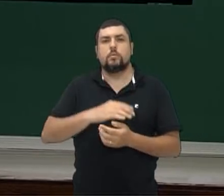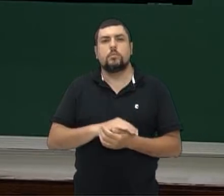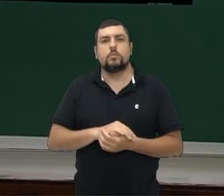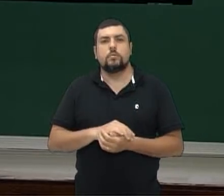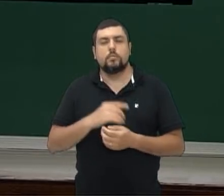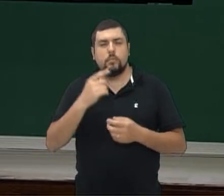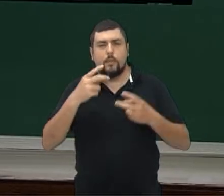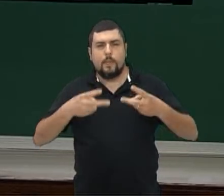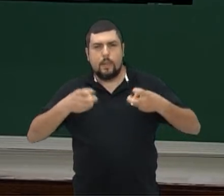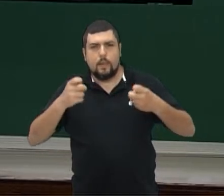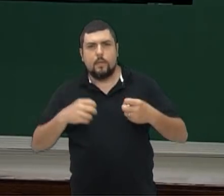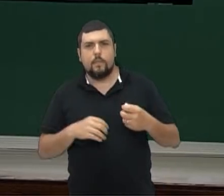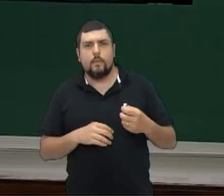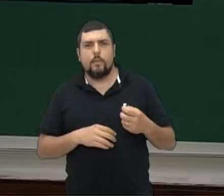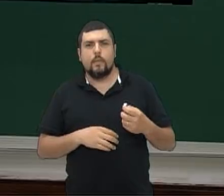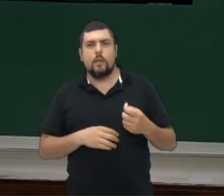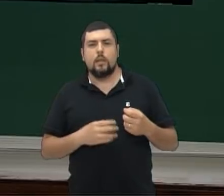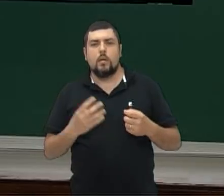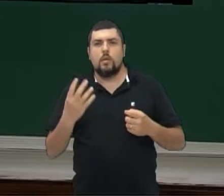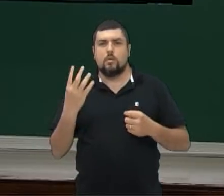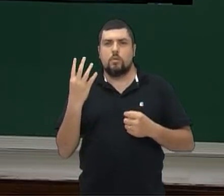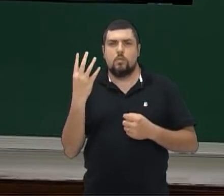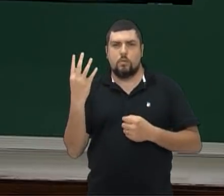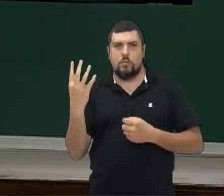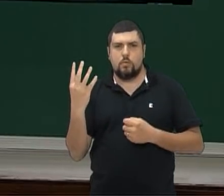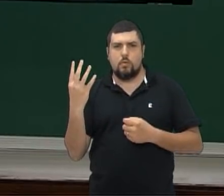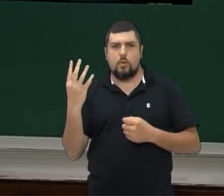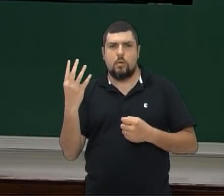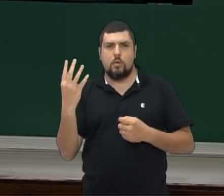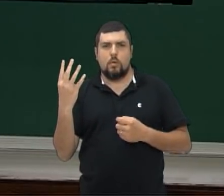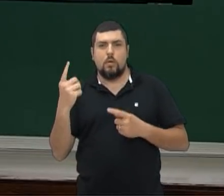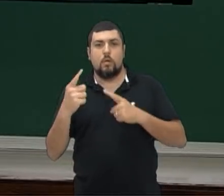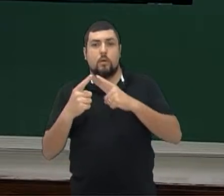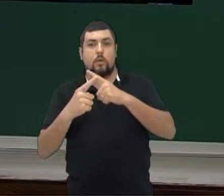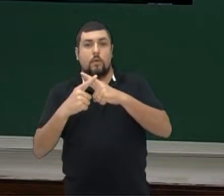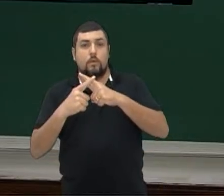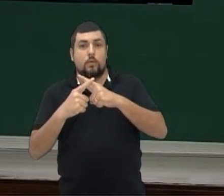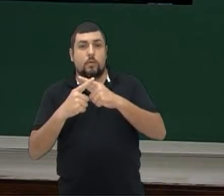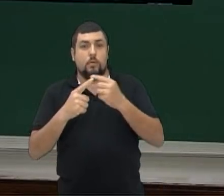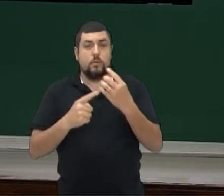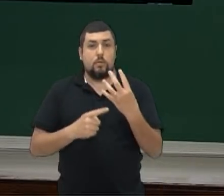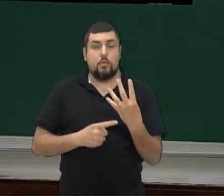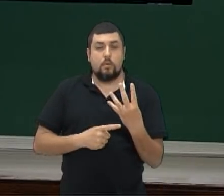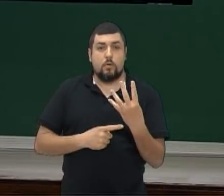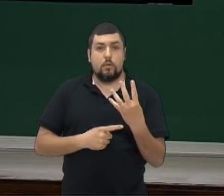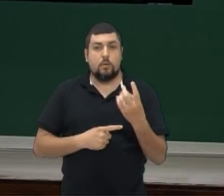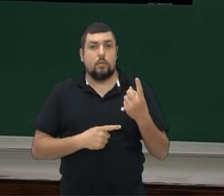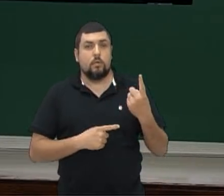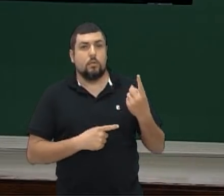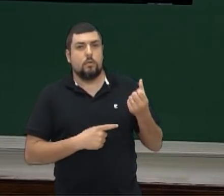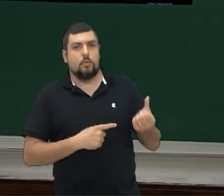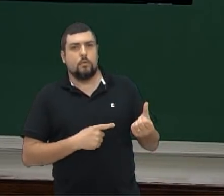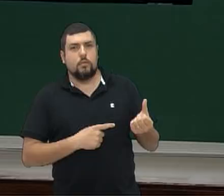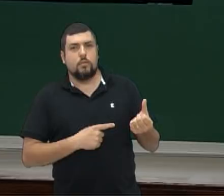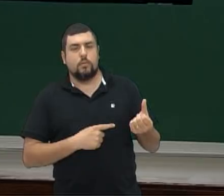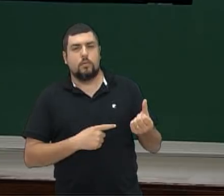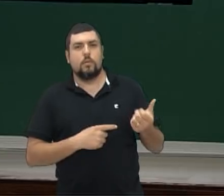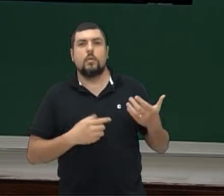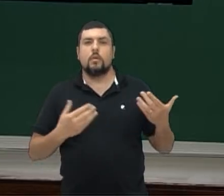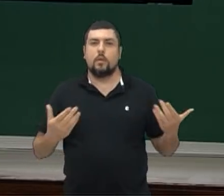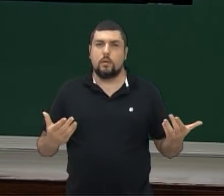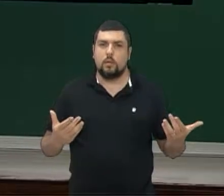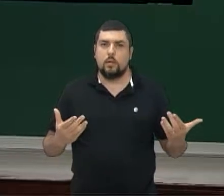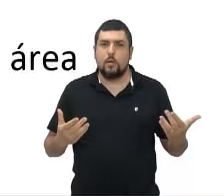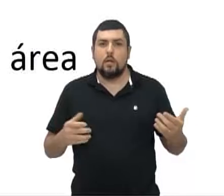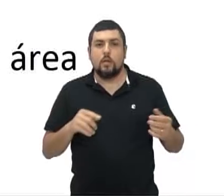lá, 4 vezes, quantas vezes 4 cabe dentro de 16? São 4 vezes. Então,